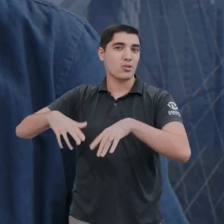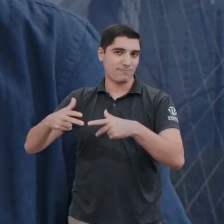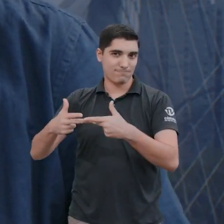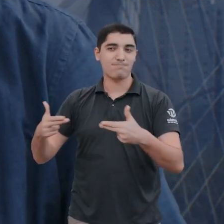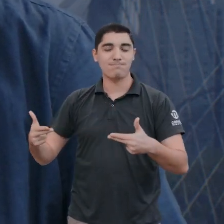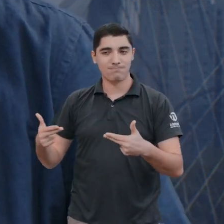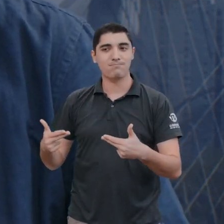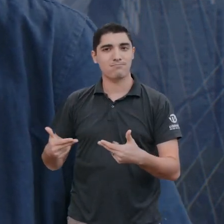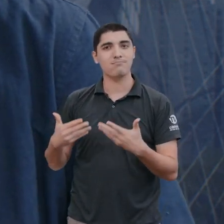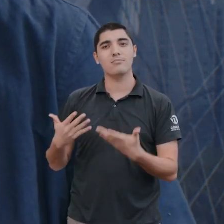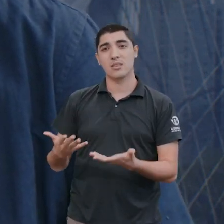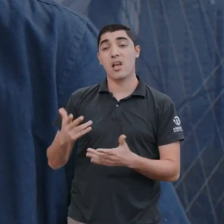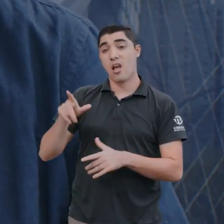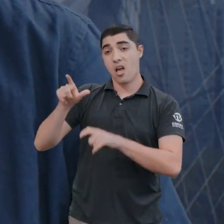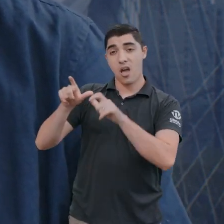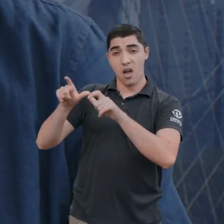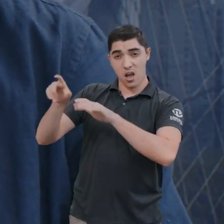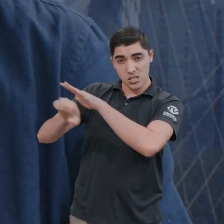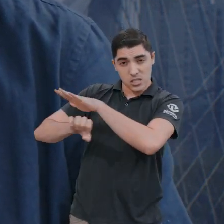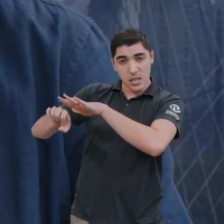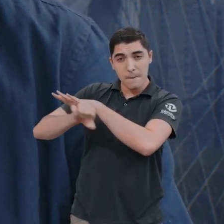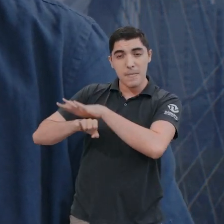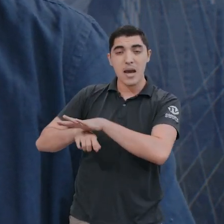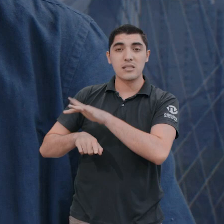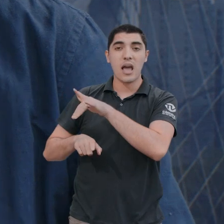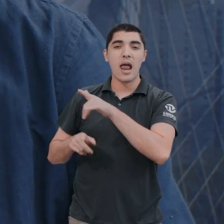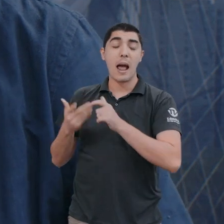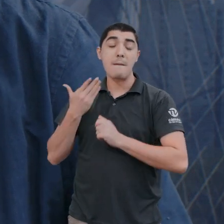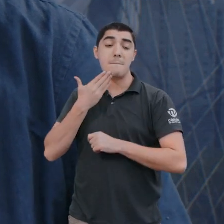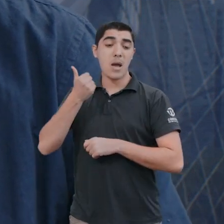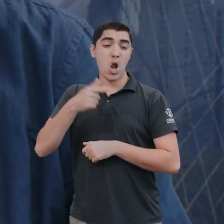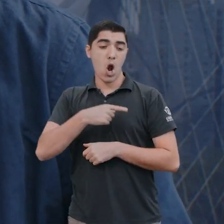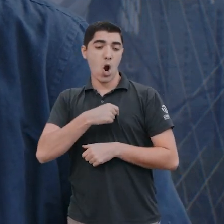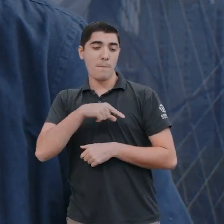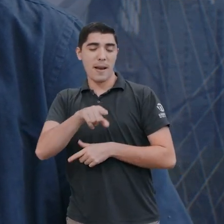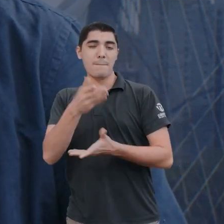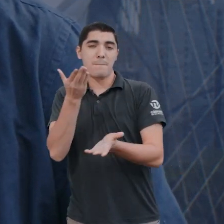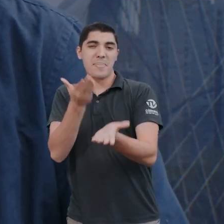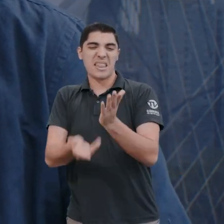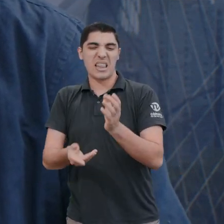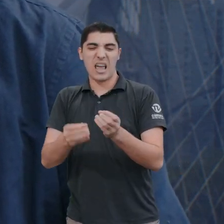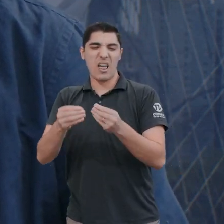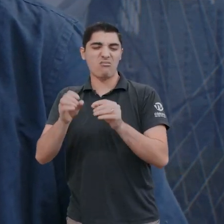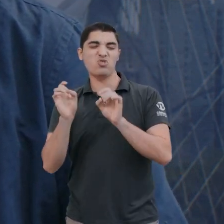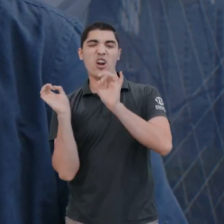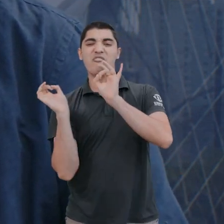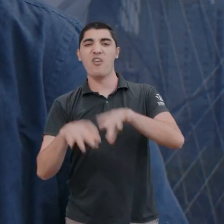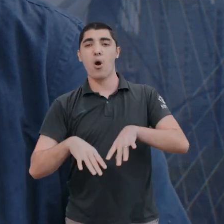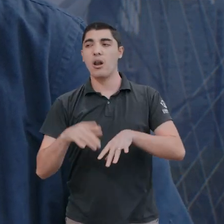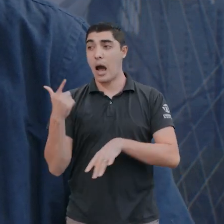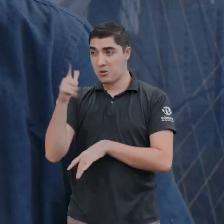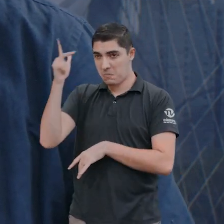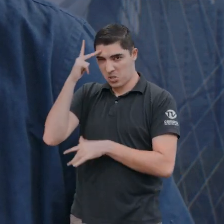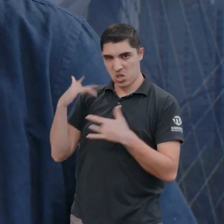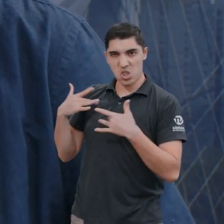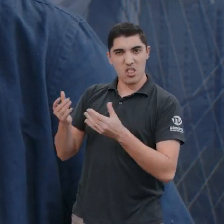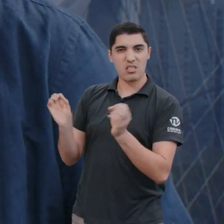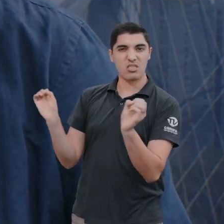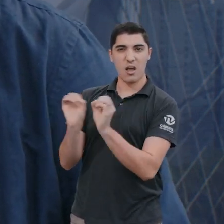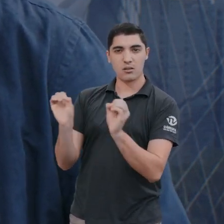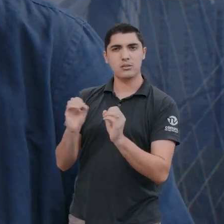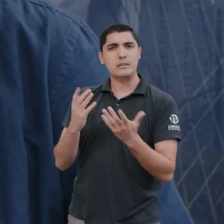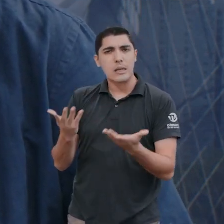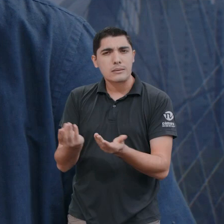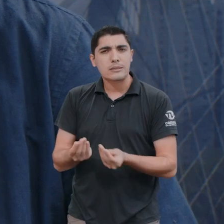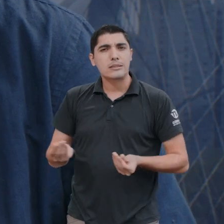da marca. Então, sim, isso eles preferem de uma forma perder essa roupa e colocar isso, colocar o nosso